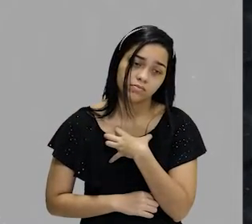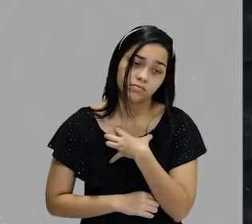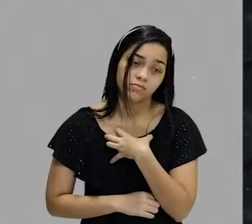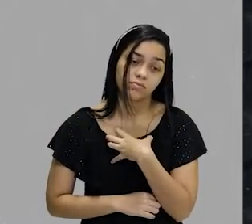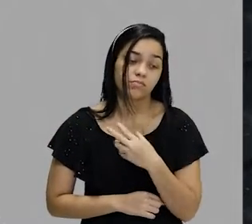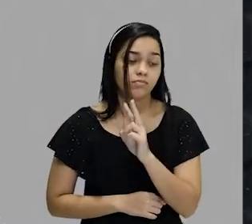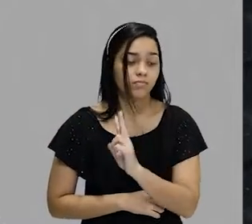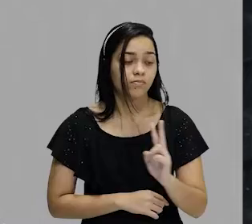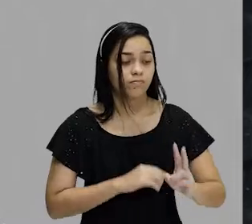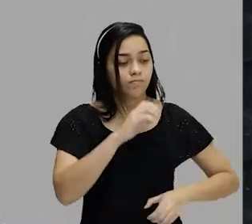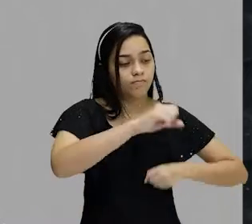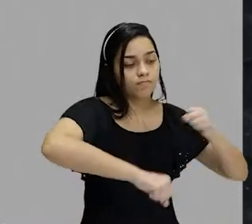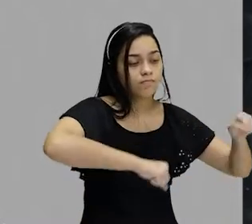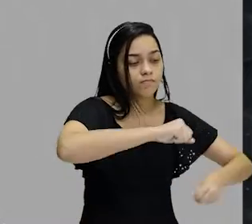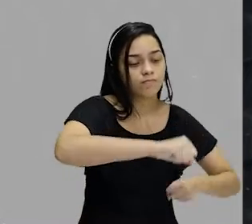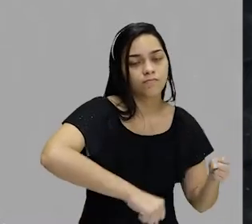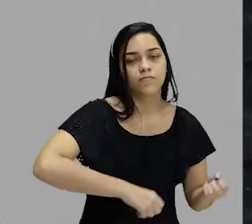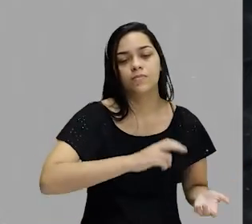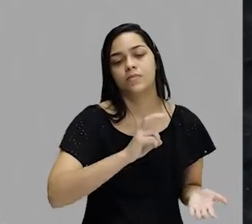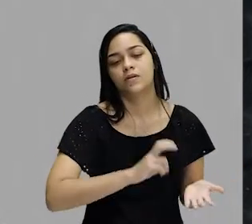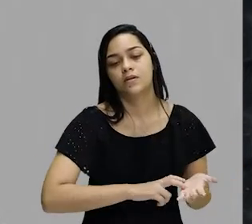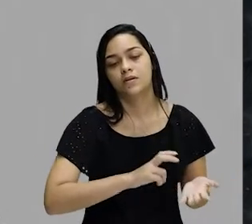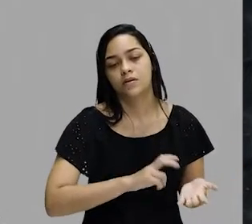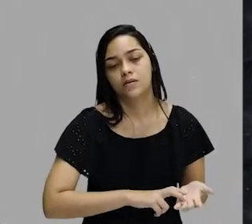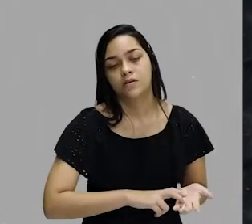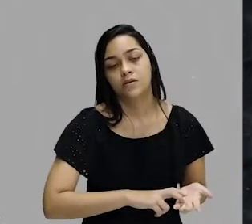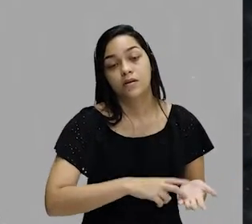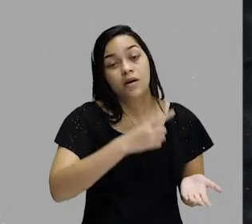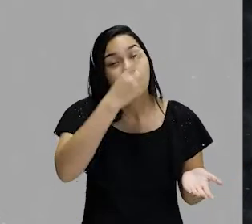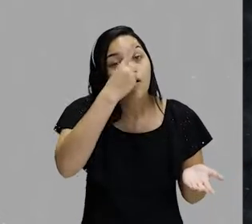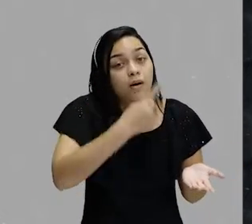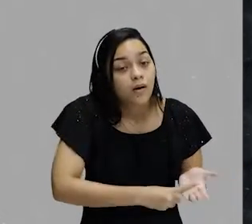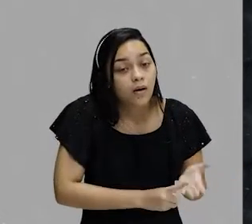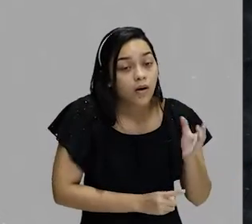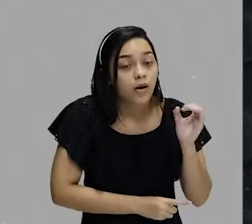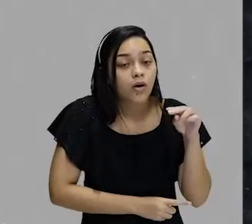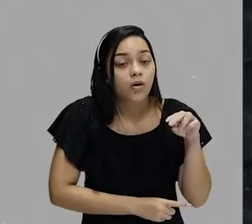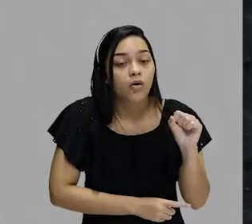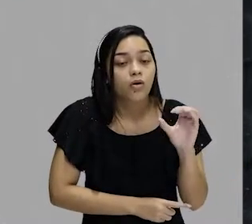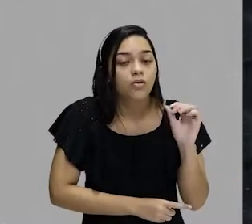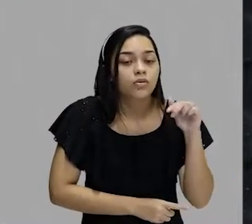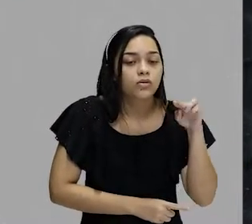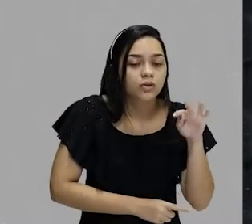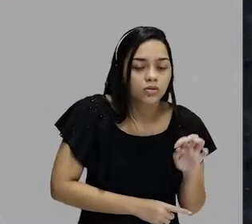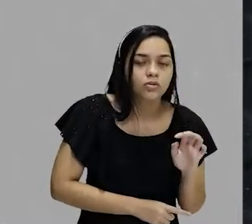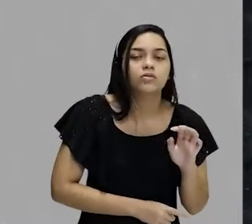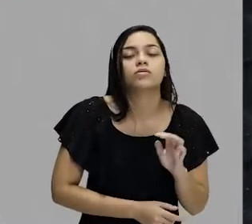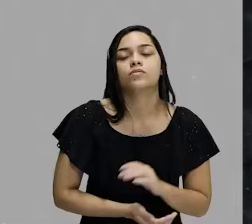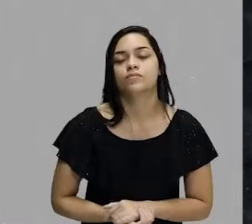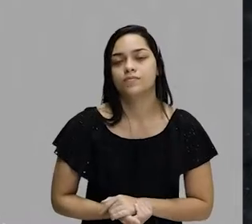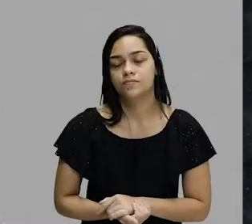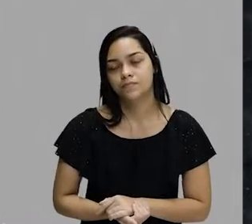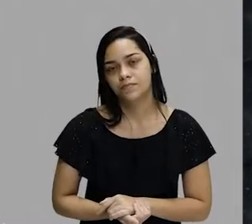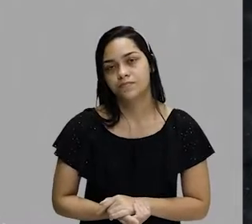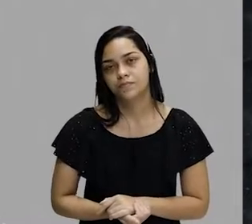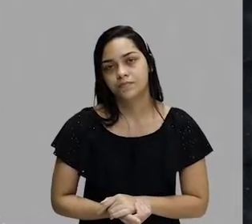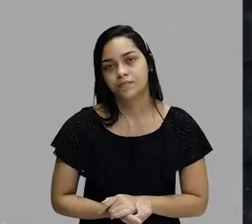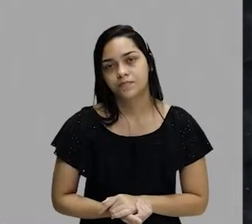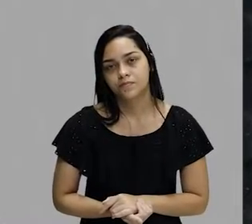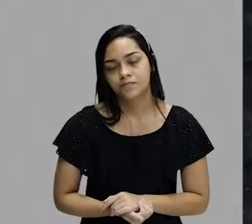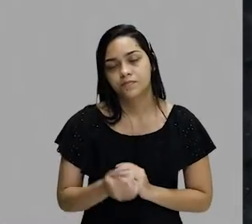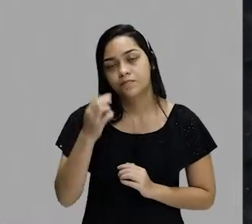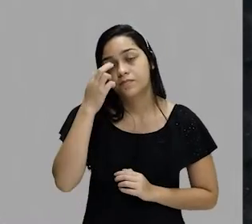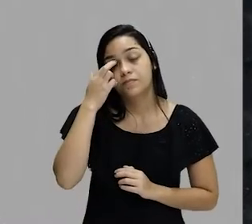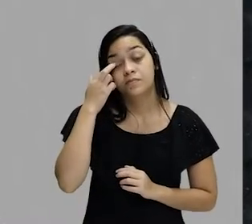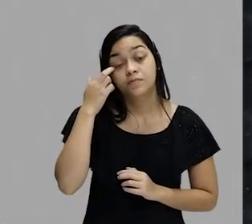Fomos correr pela manhã, conforme, consoante, havíamos combinado. Tá